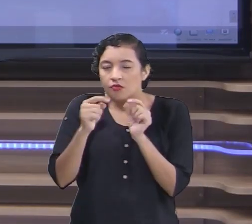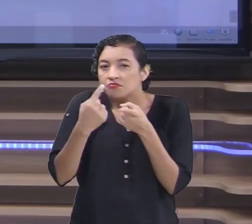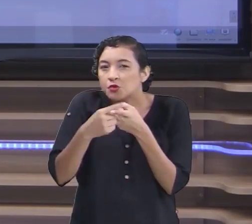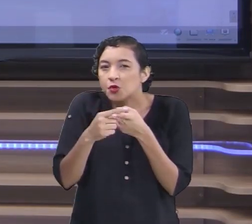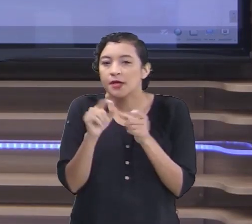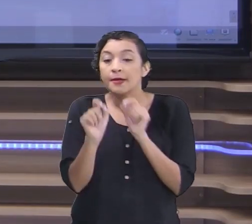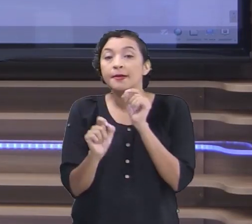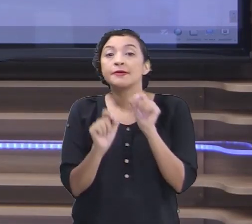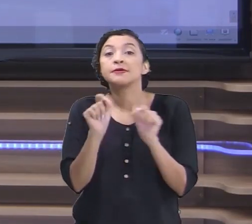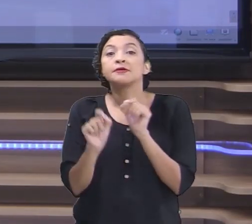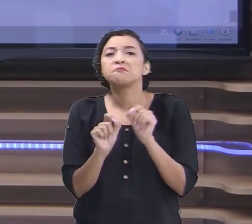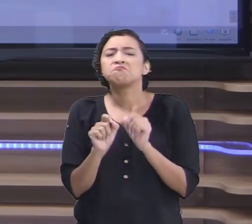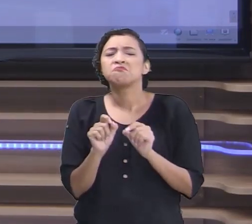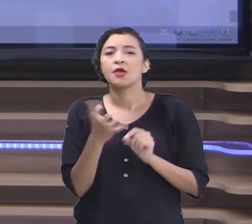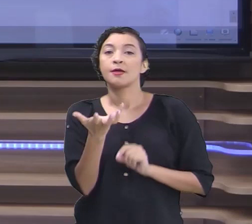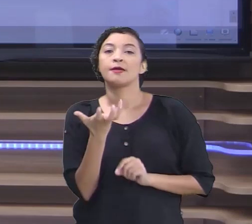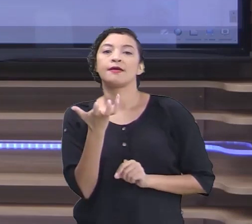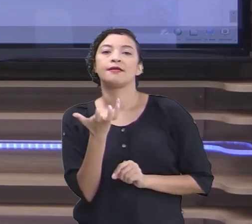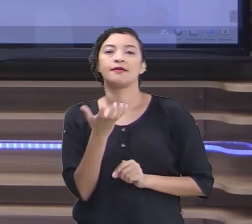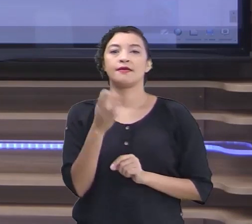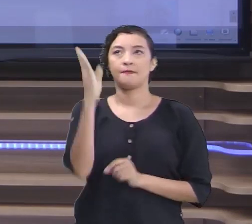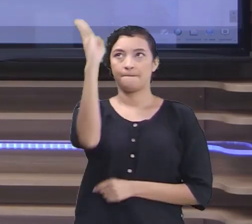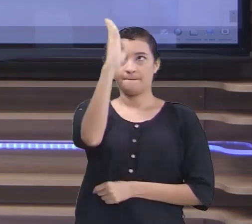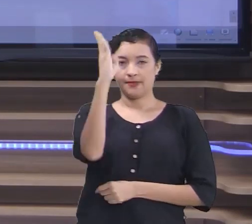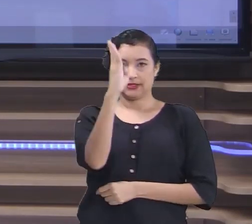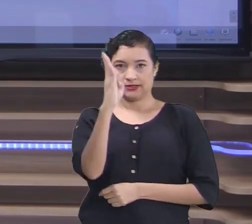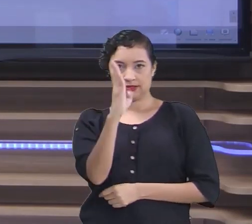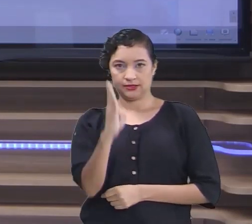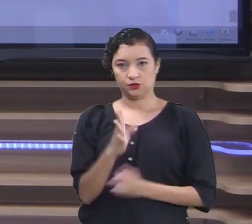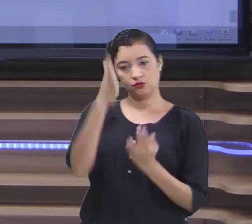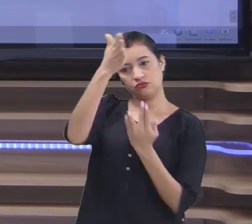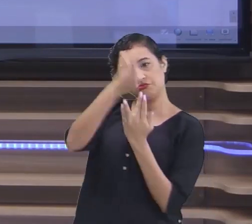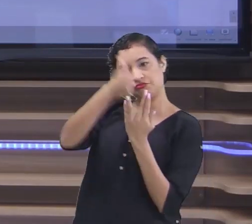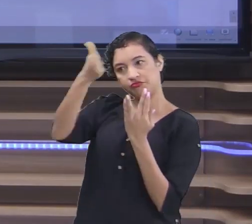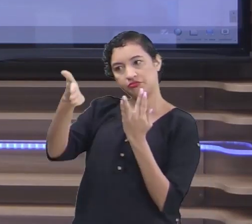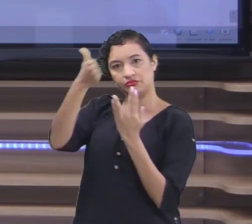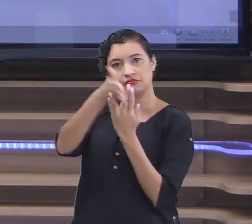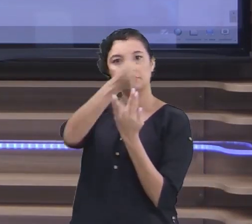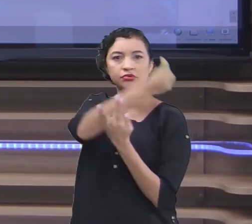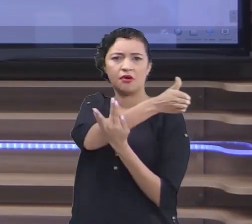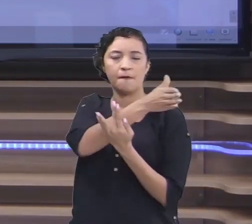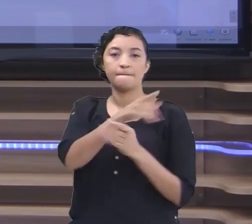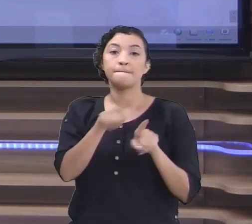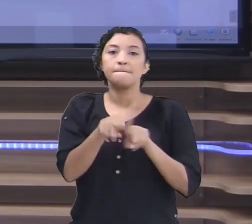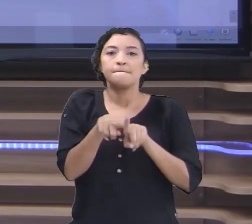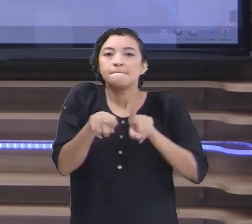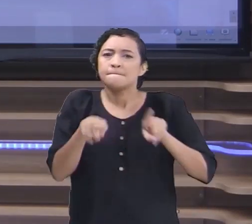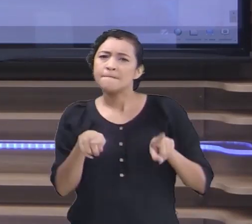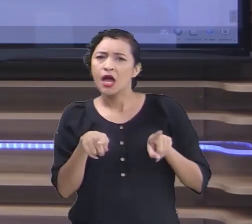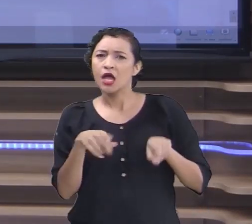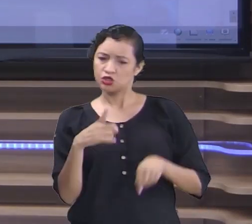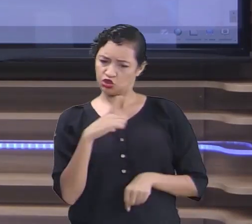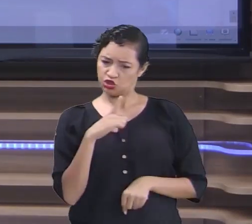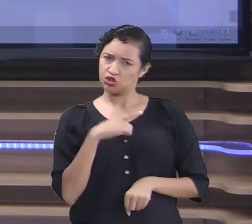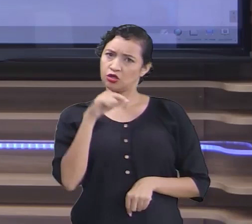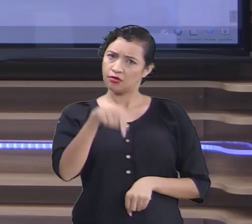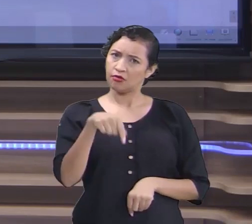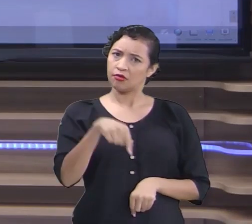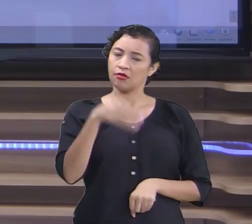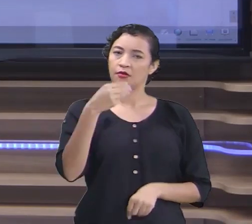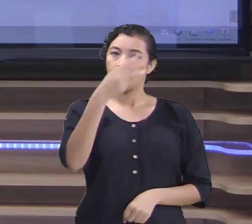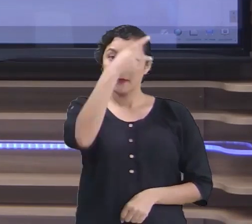a Portugal e a outra parte pertencia à Espanha, como se não existisse ninguém aqui, né? Mas nós sabemos que existiam índios aqui